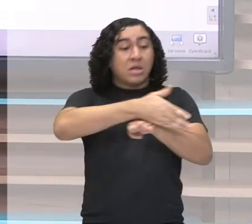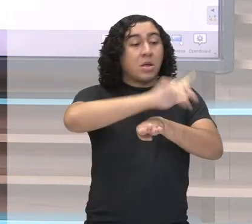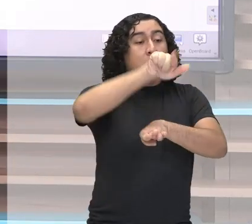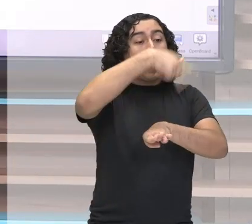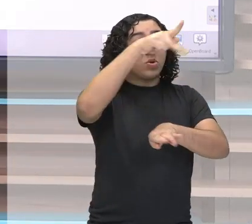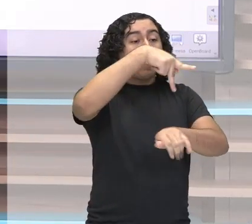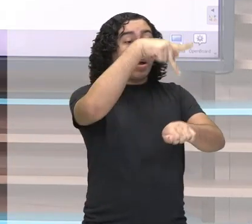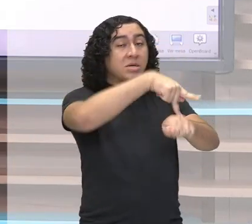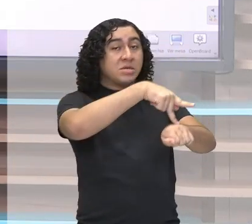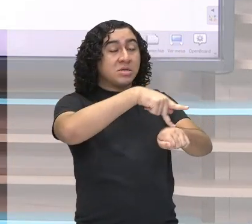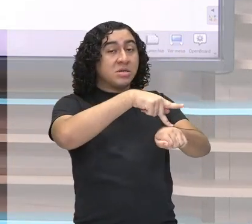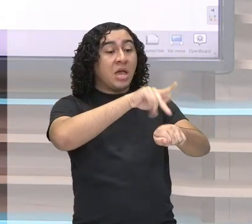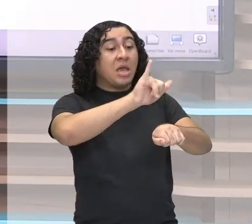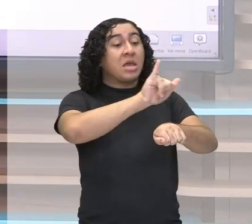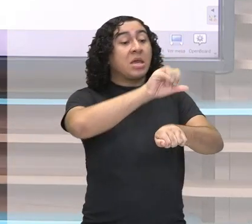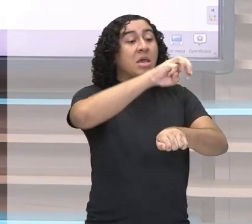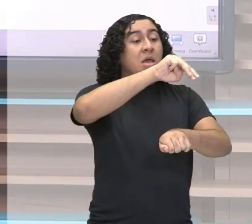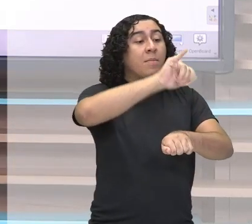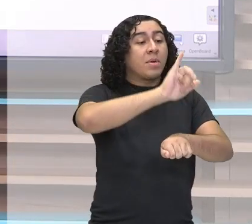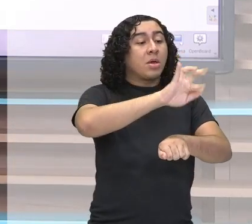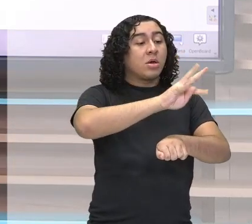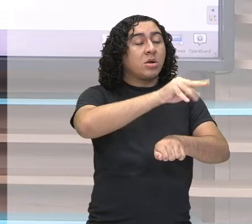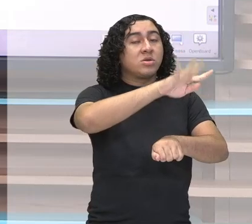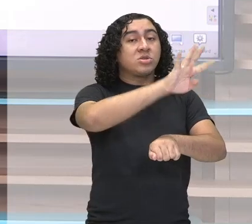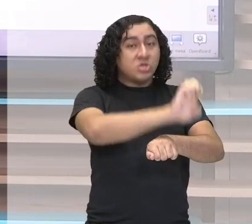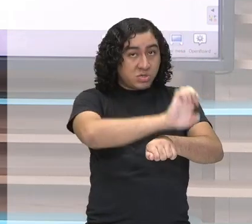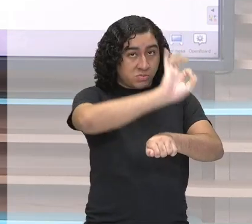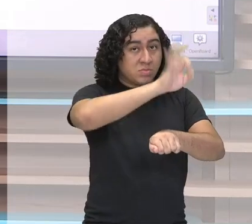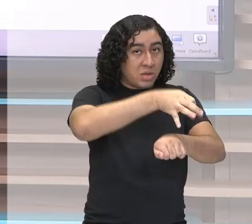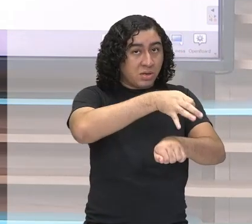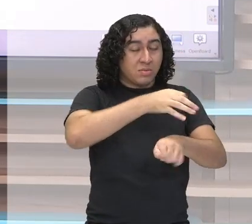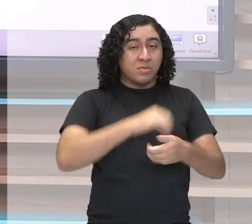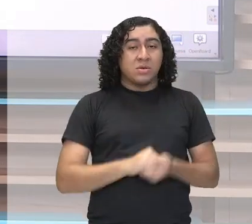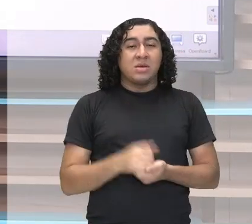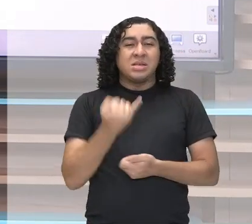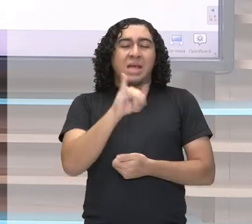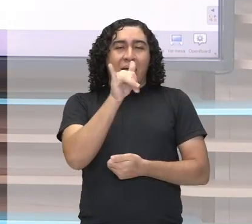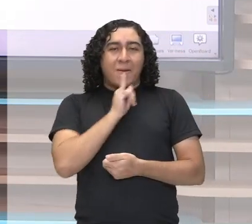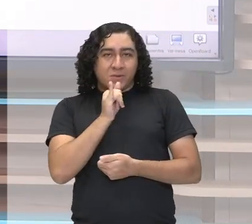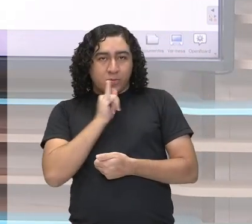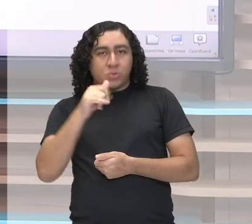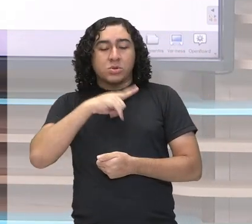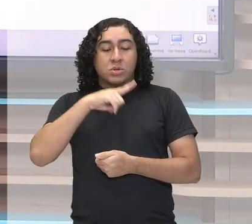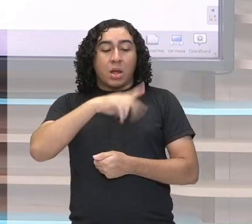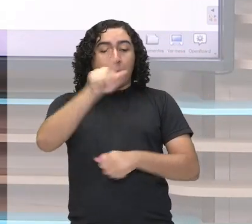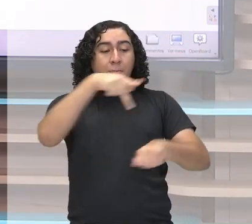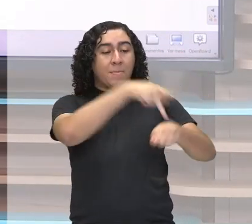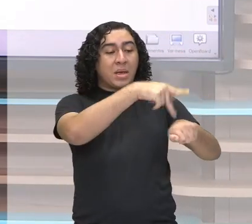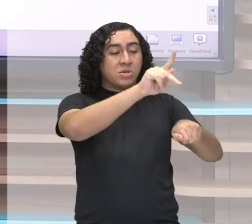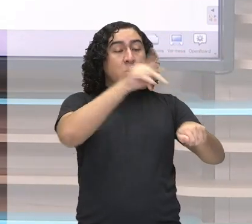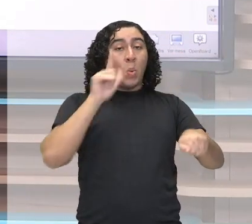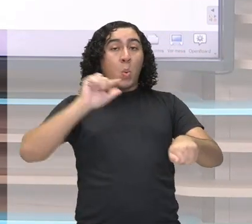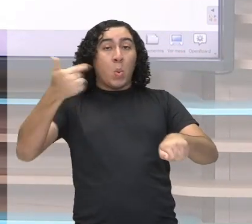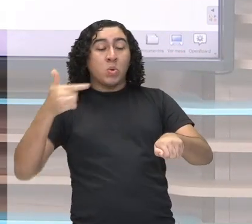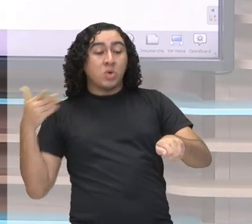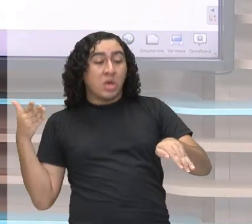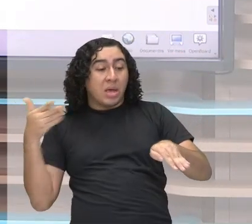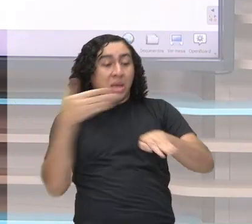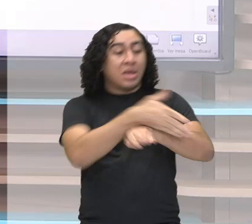estou imigrando em um outro país. Inclusive, quando você chega em um outro país, você passa ali